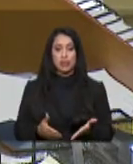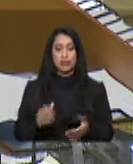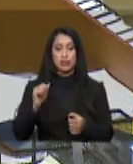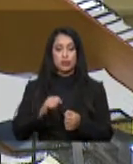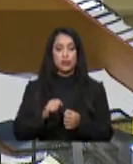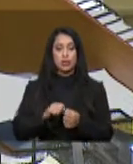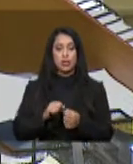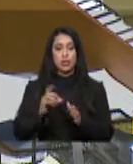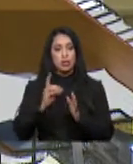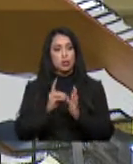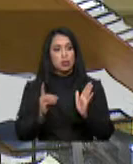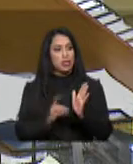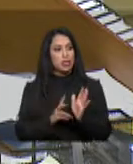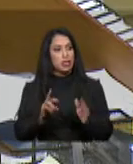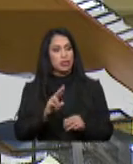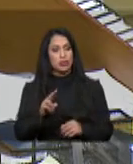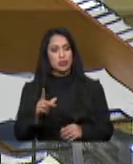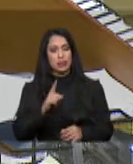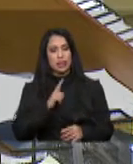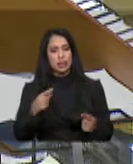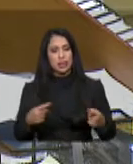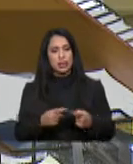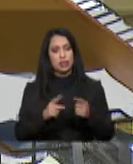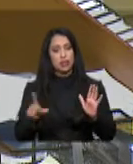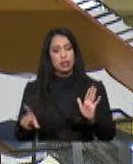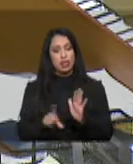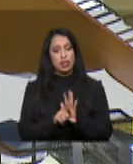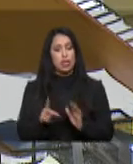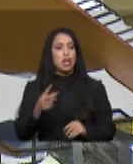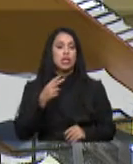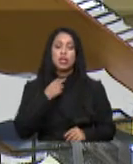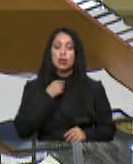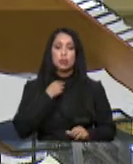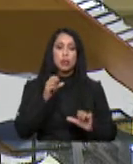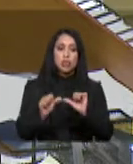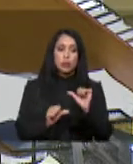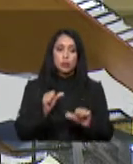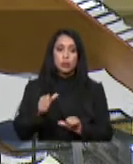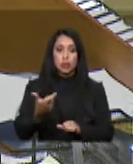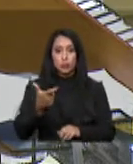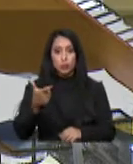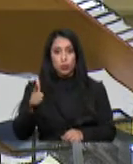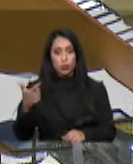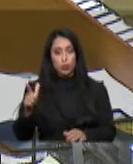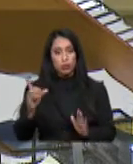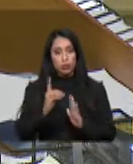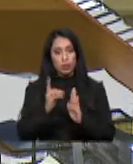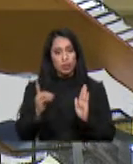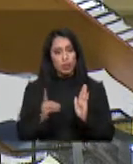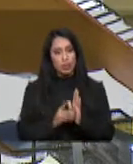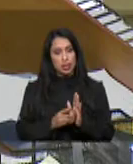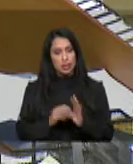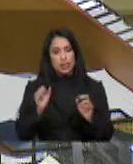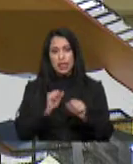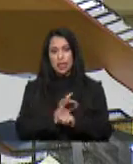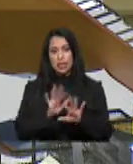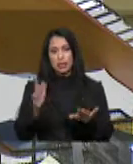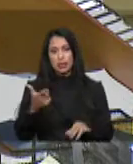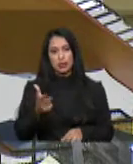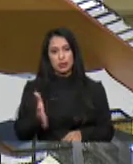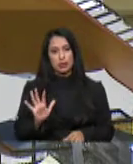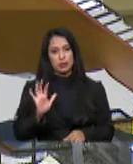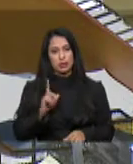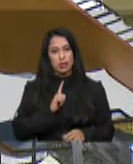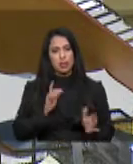decreto, sem previsão constitucional ou legal, não pode ser revogada por outro decreto. Está claro que não quero aqui condenar